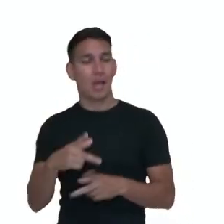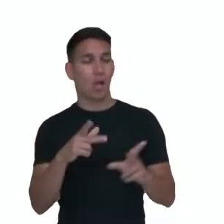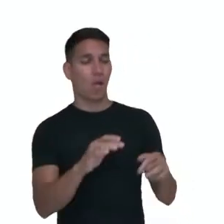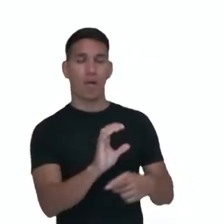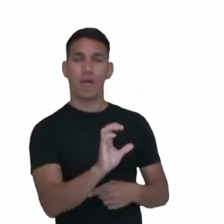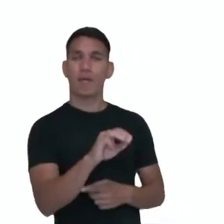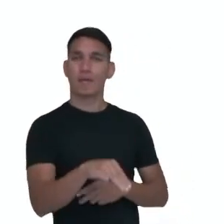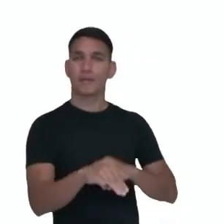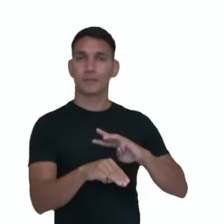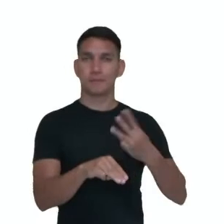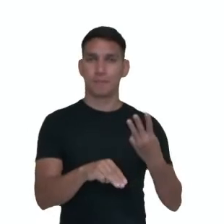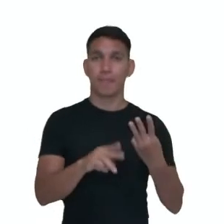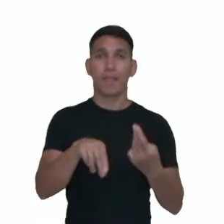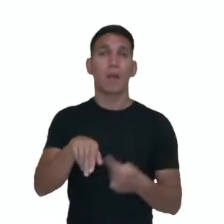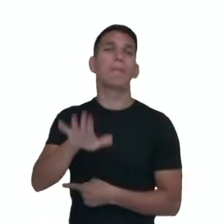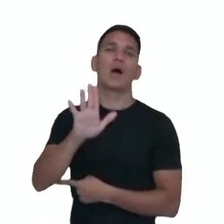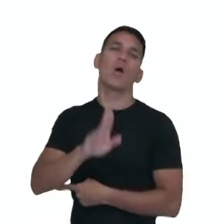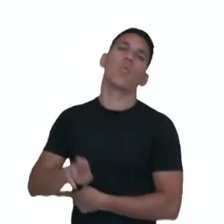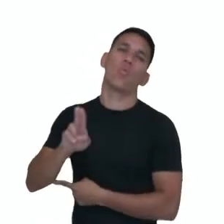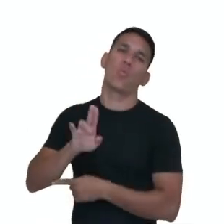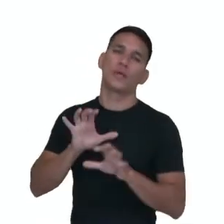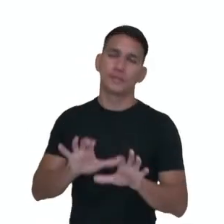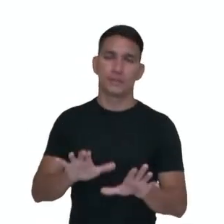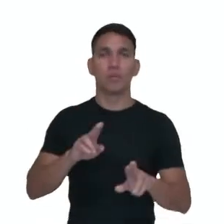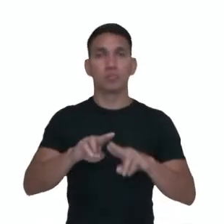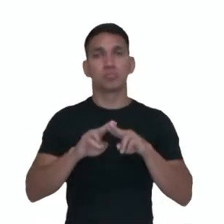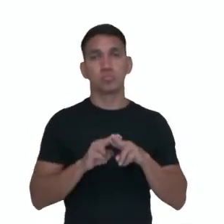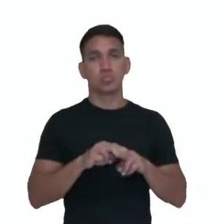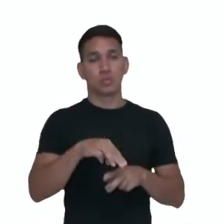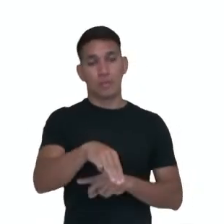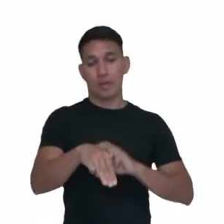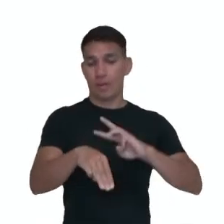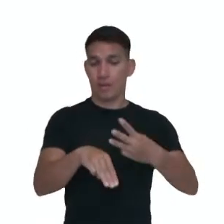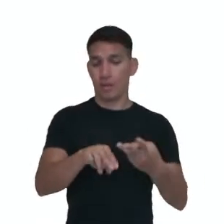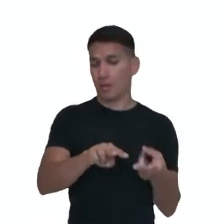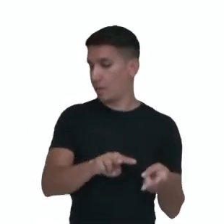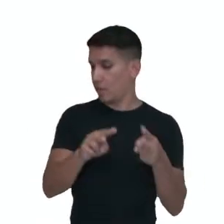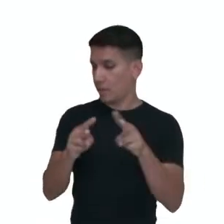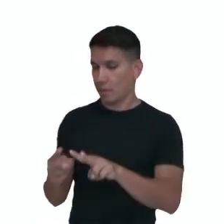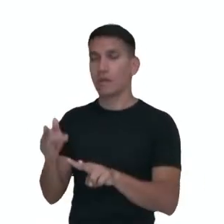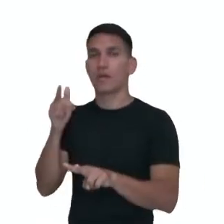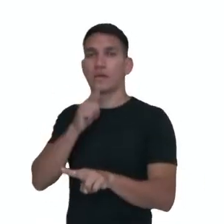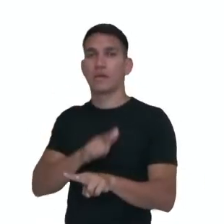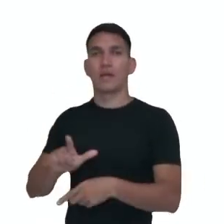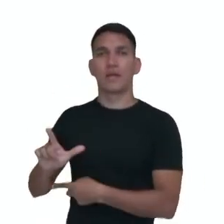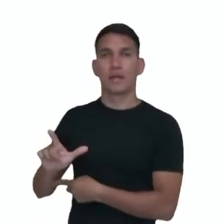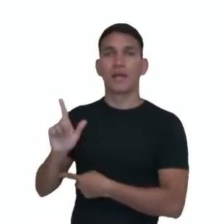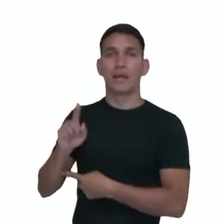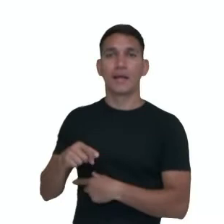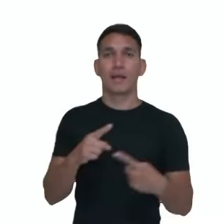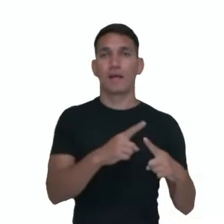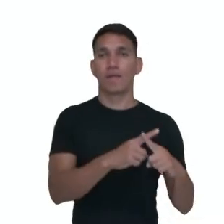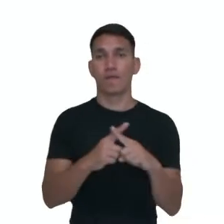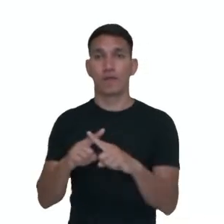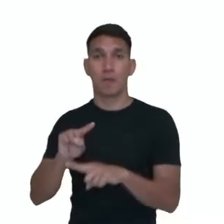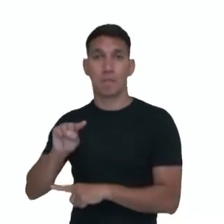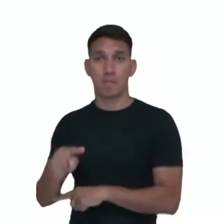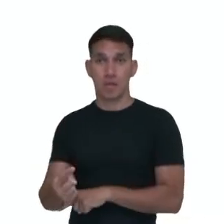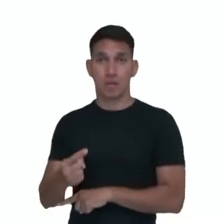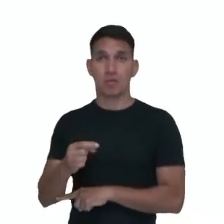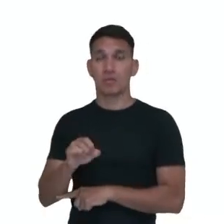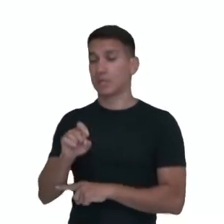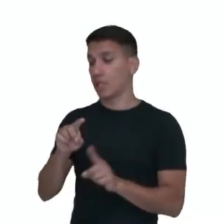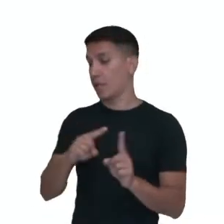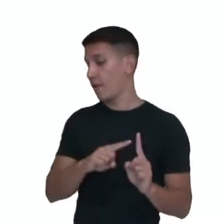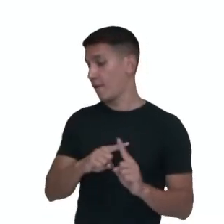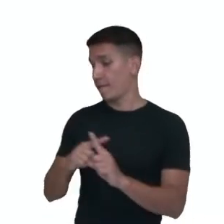mais utilizadas, e aí, para passar de metro cúbico, né, para o nosso litro, multiplica por 1.000, para ml,